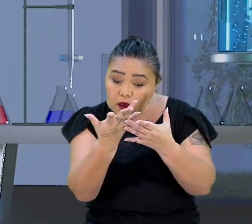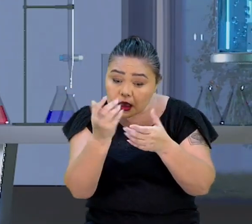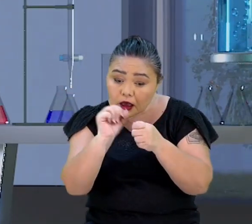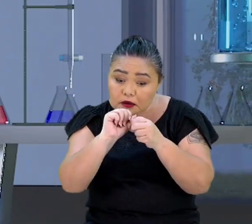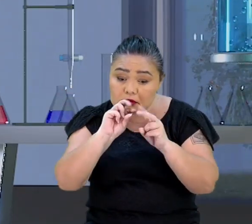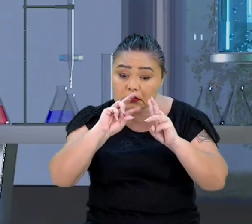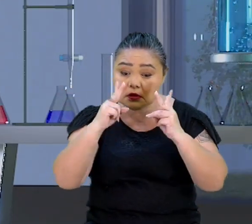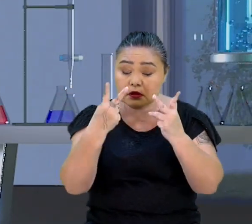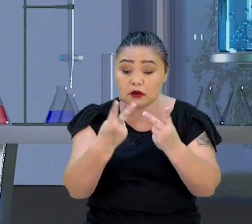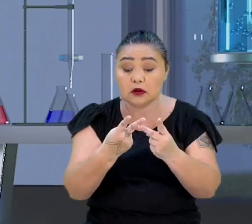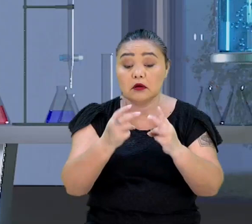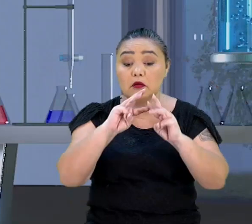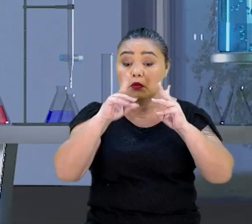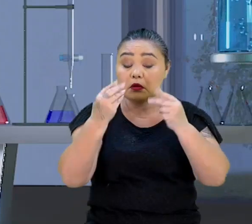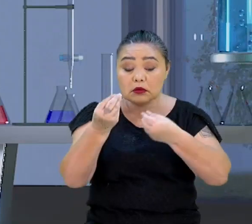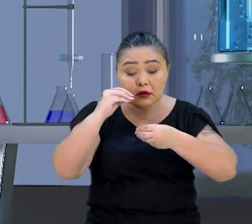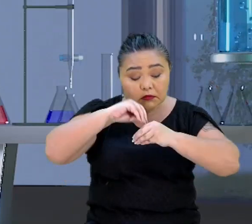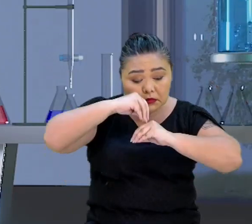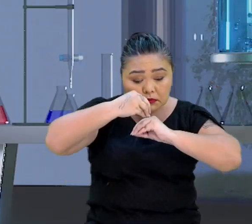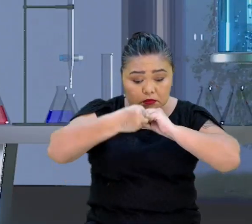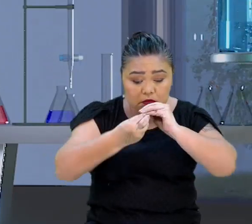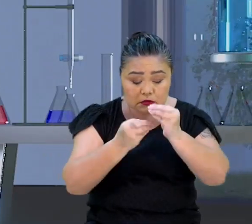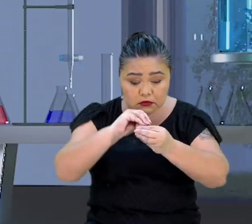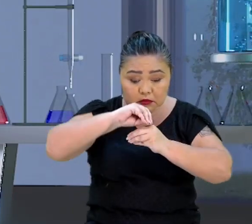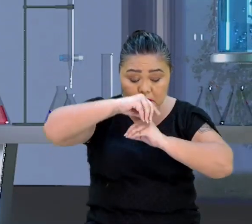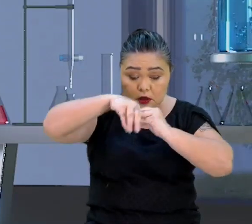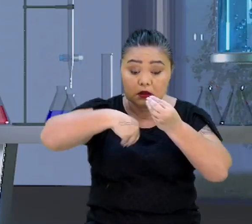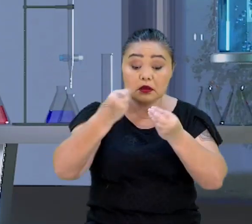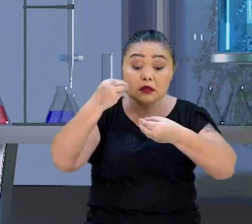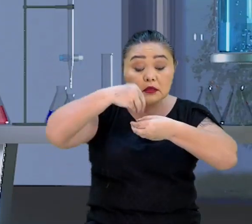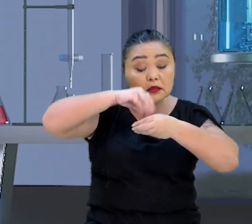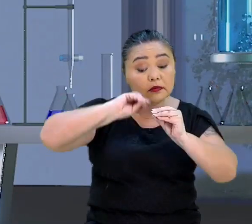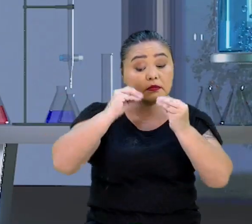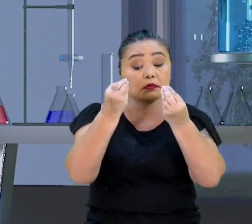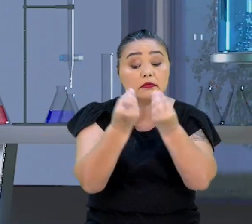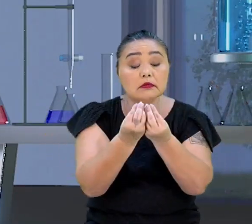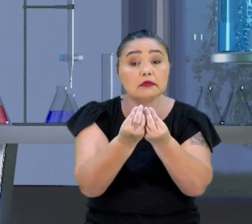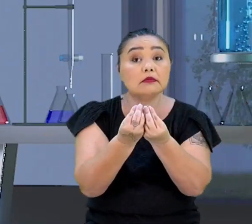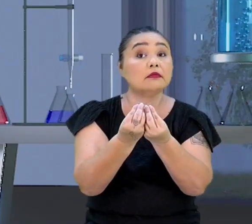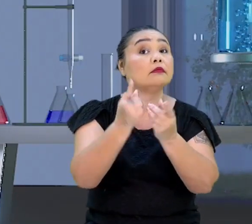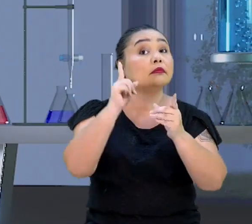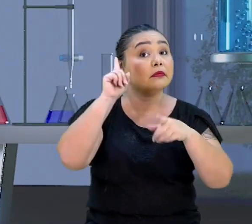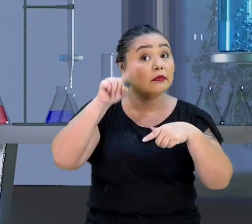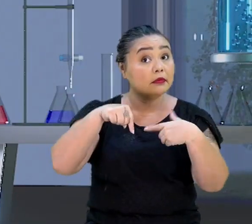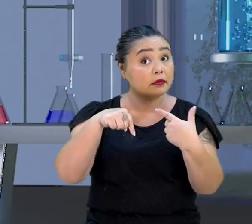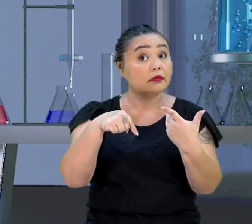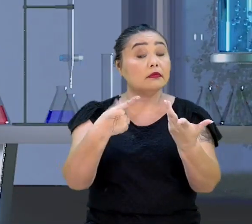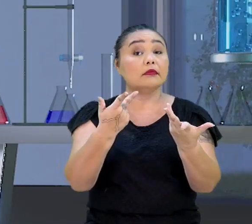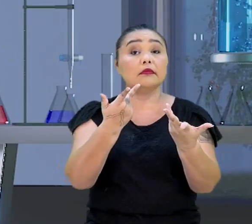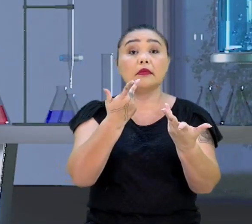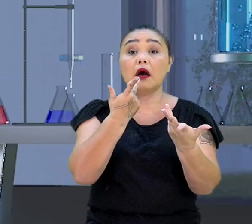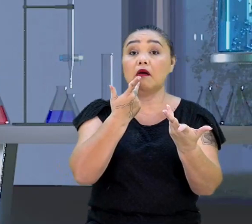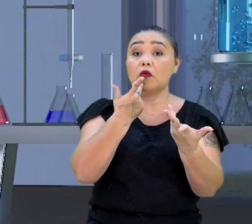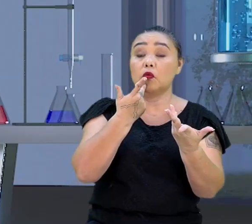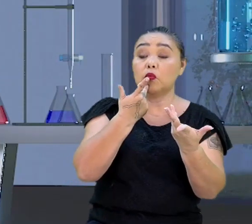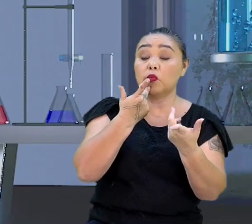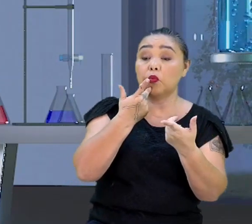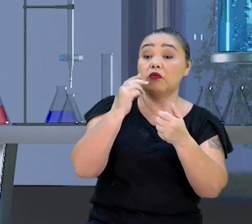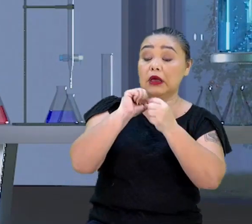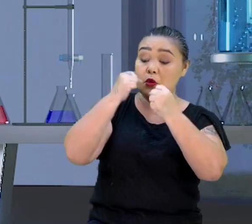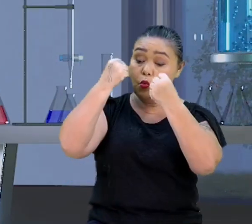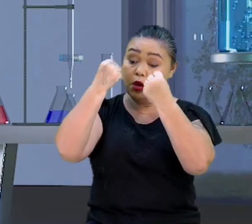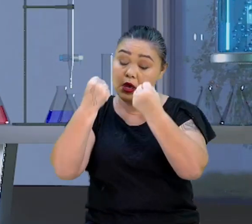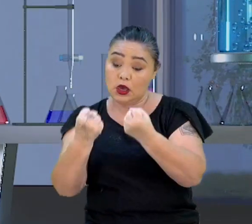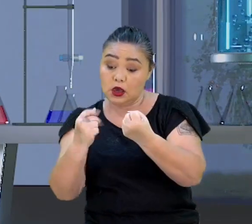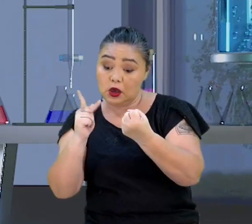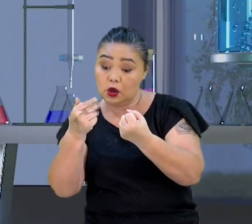grande quantidade de átomos que compõem aquela substância. Por isso que quando a gente fala de 1 quilo de chumbo